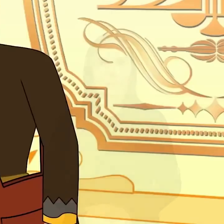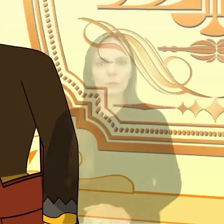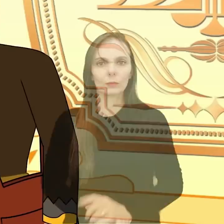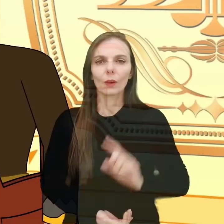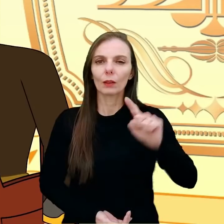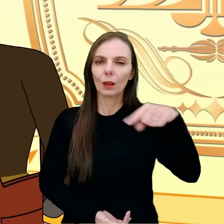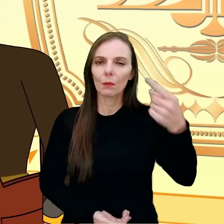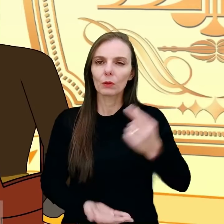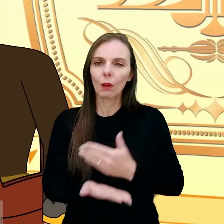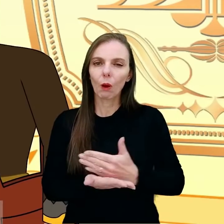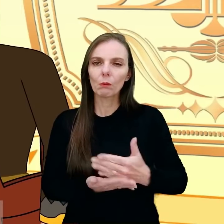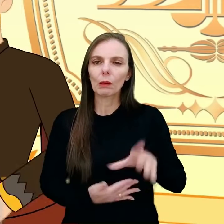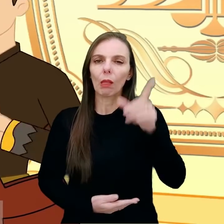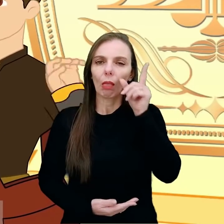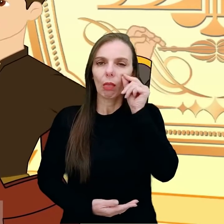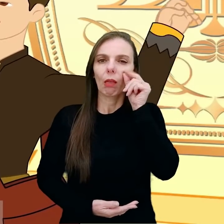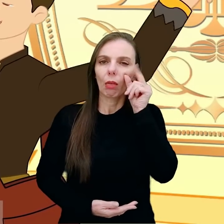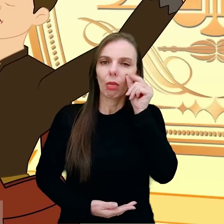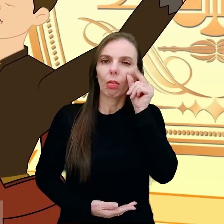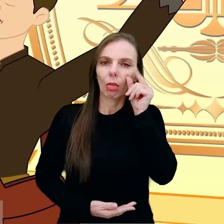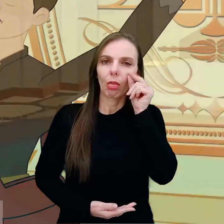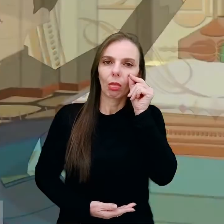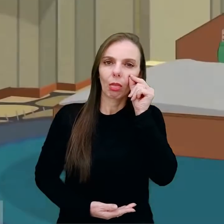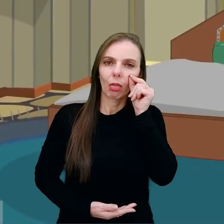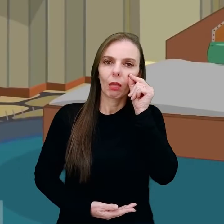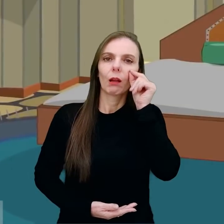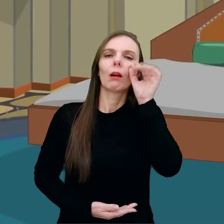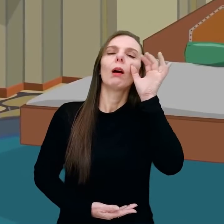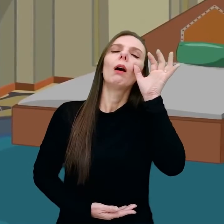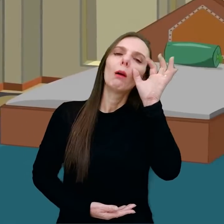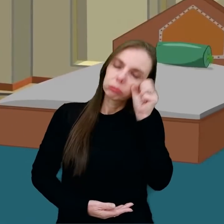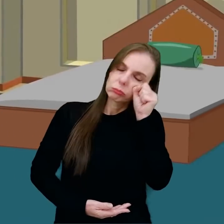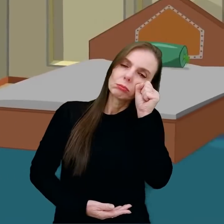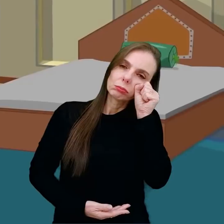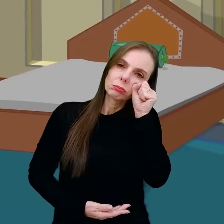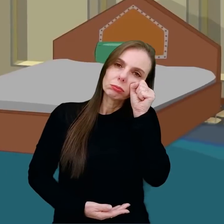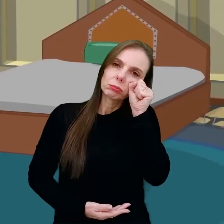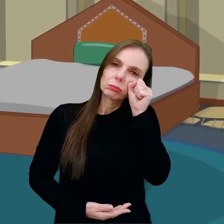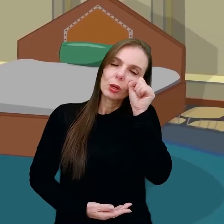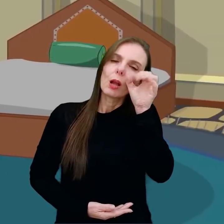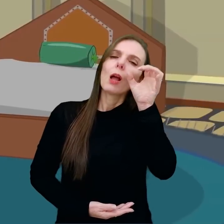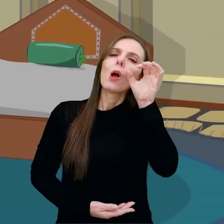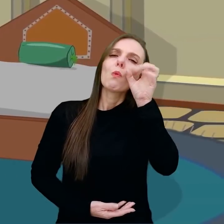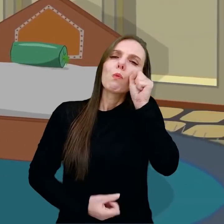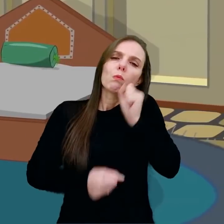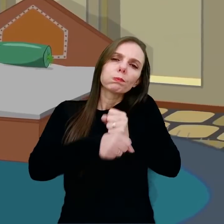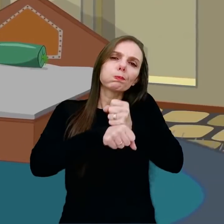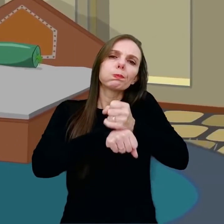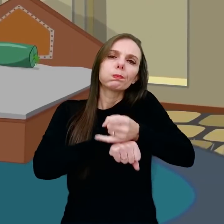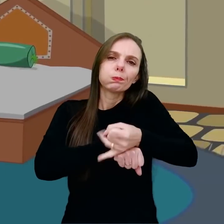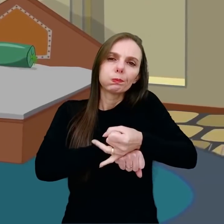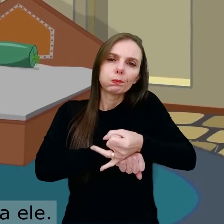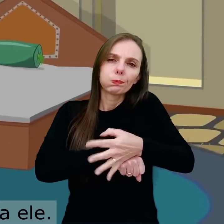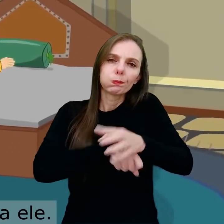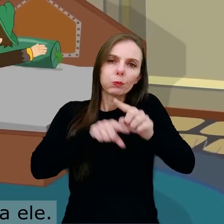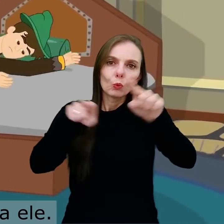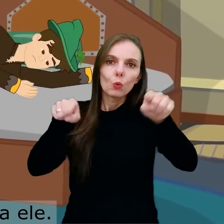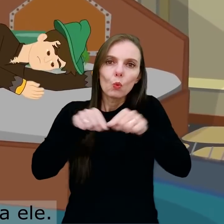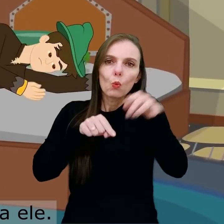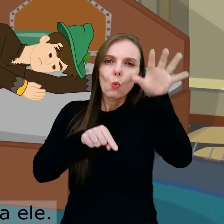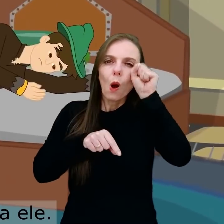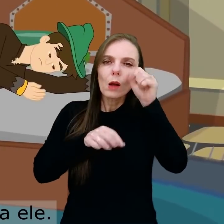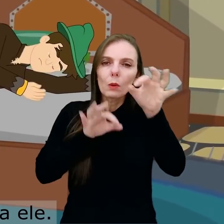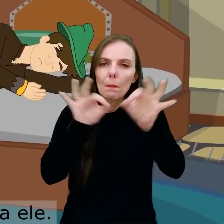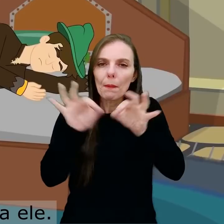Logo depois, ele começou a ficar muito sonolento e caiu no sono, dormindo a noite toda no